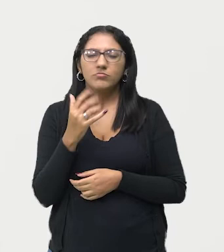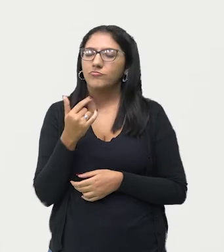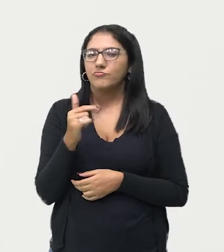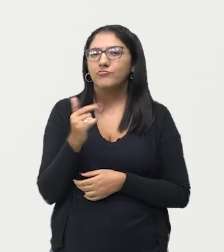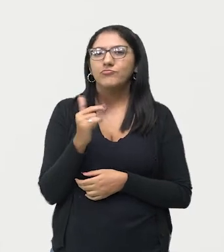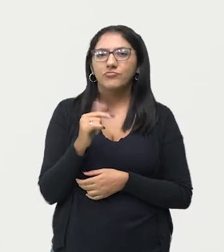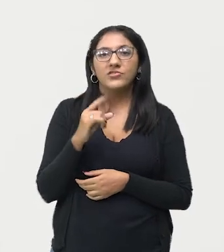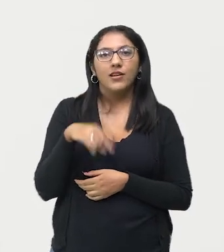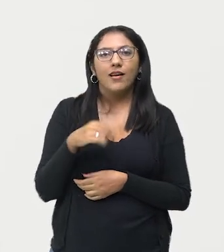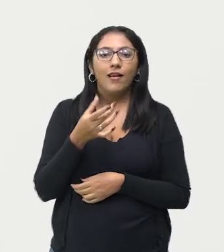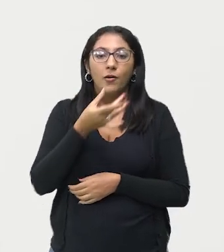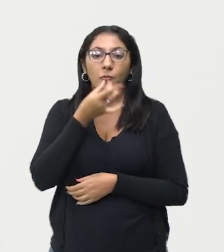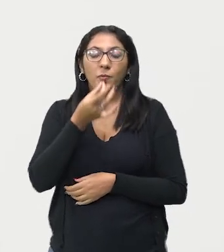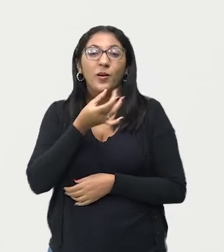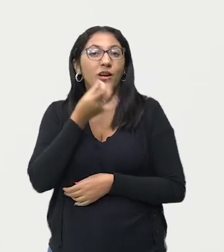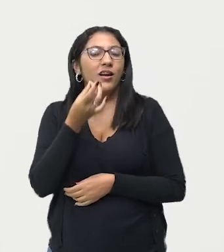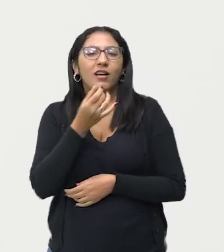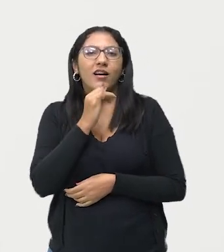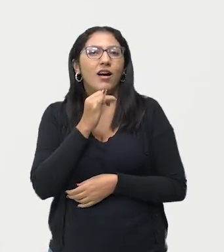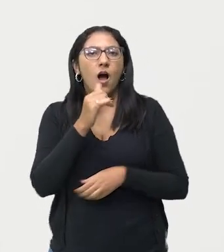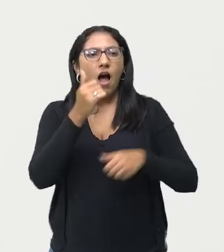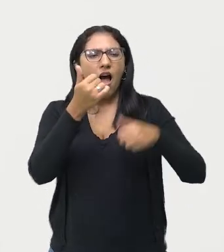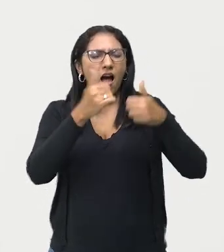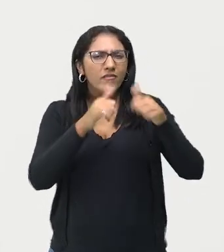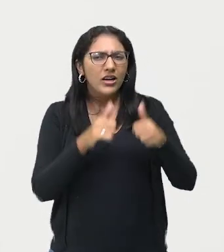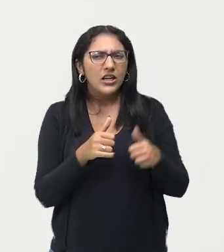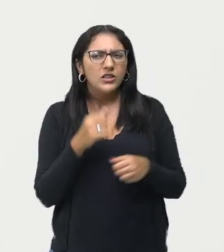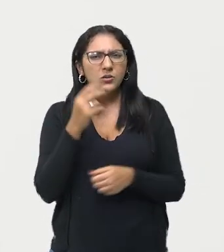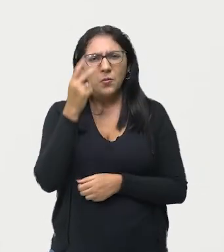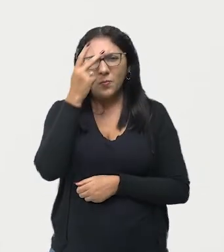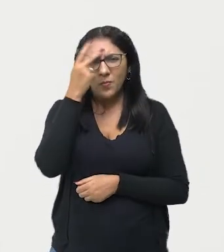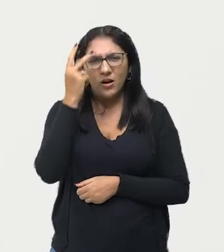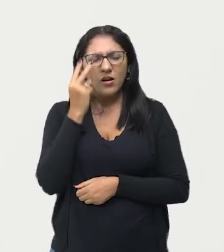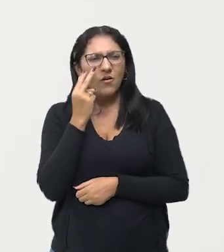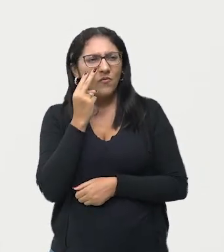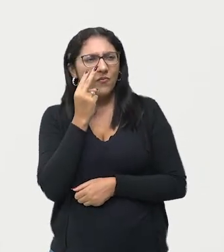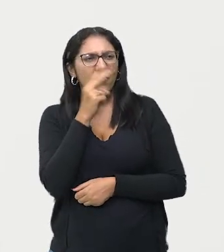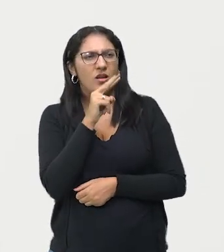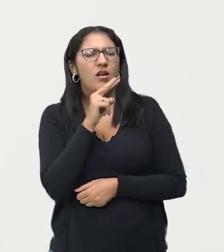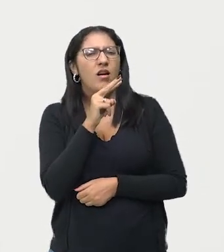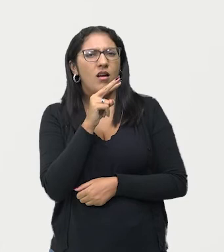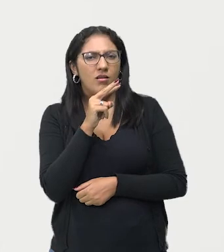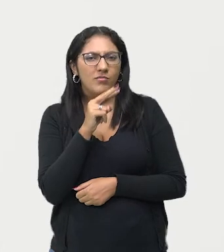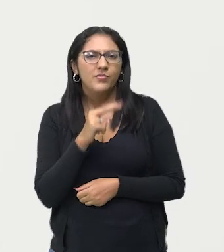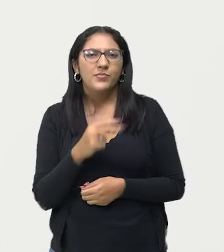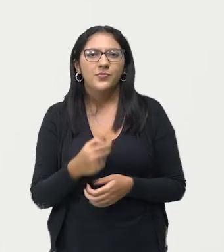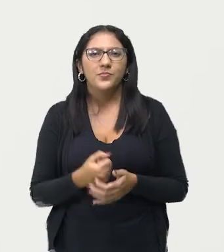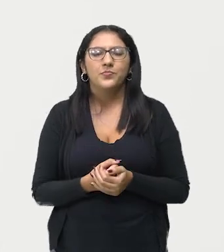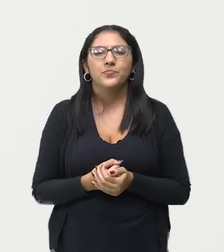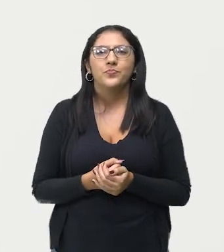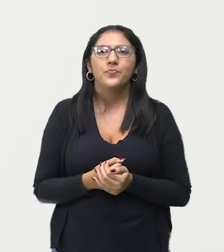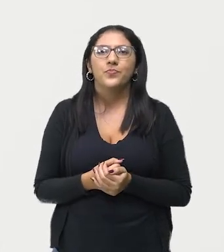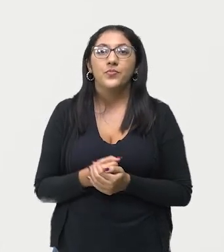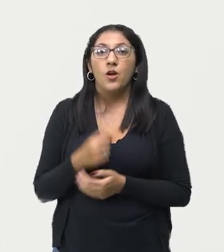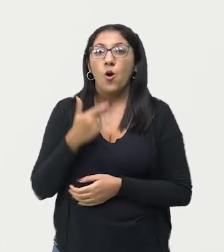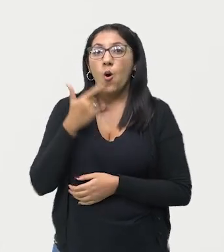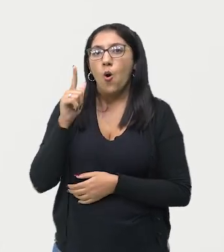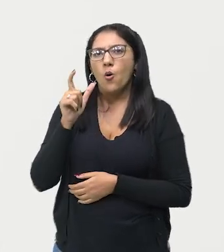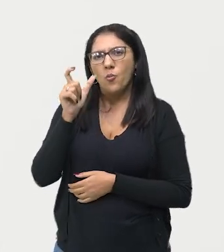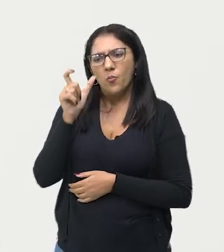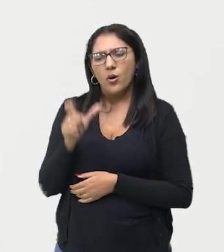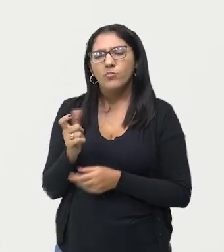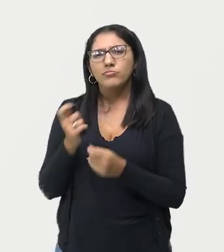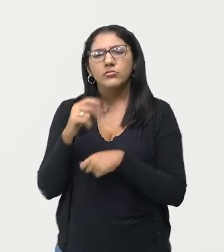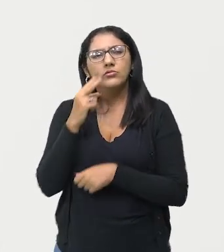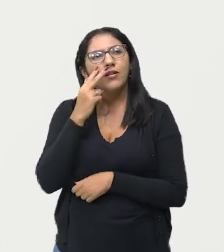Não, isso é uma avaliação de alguém sobre esse fato. Outra pessoa podia olhar para